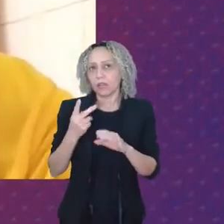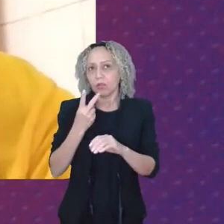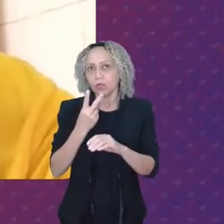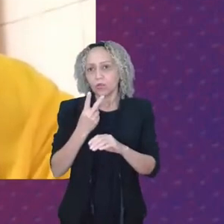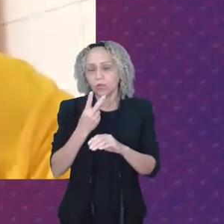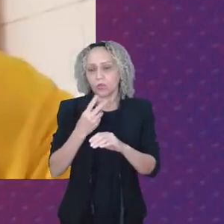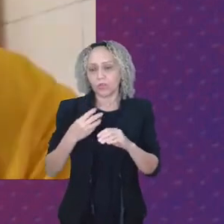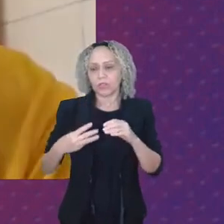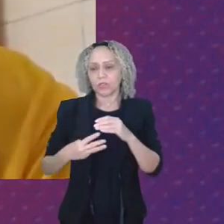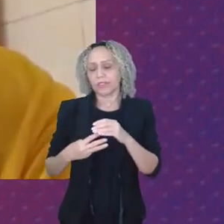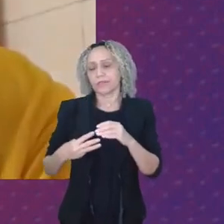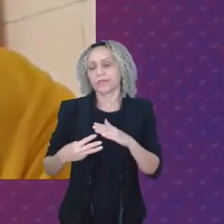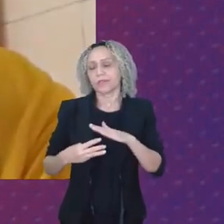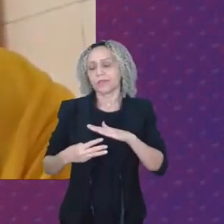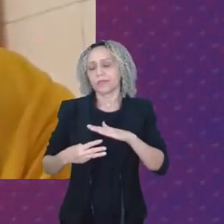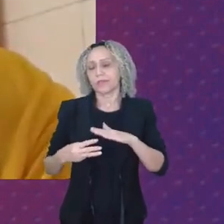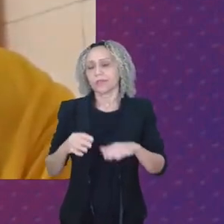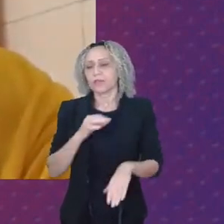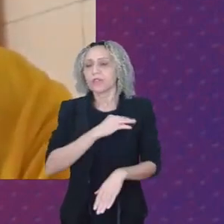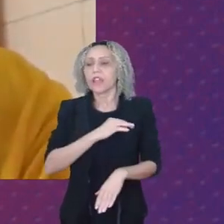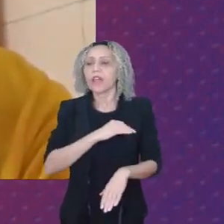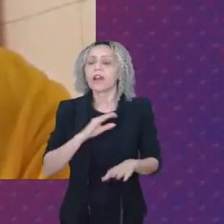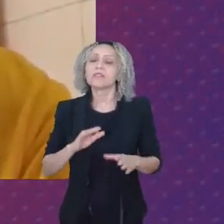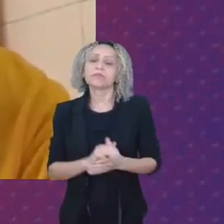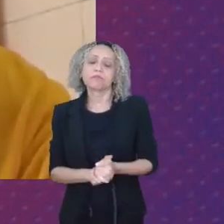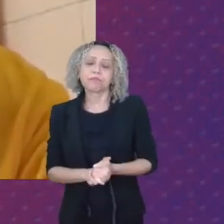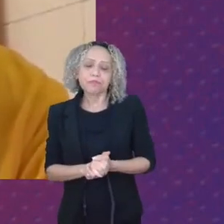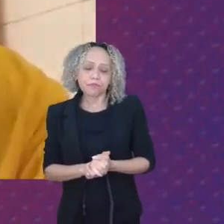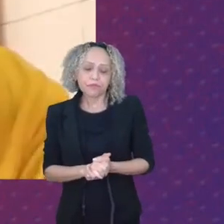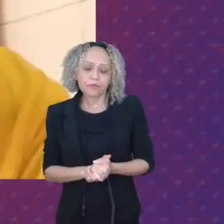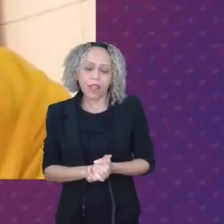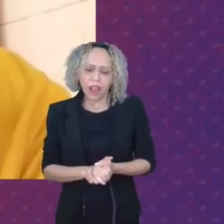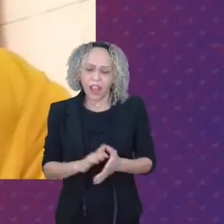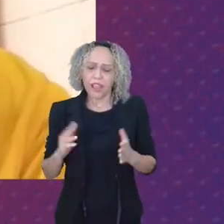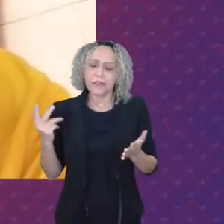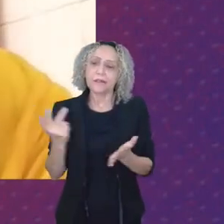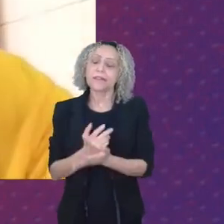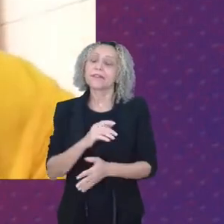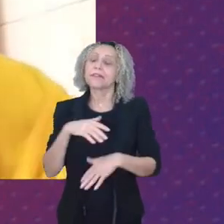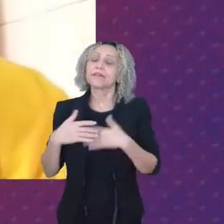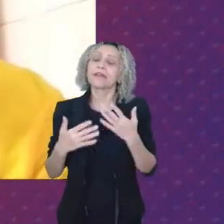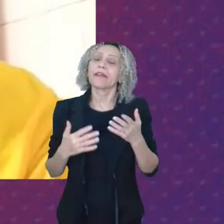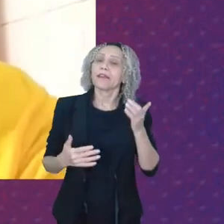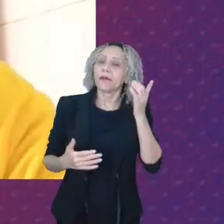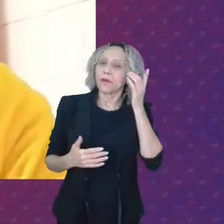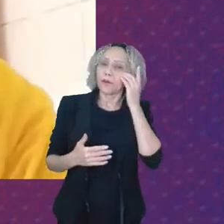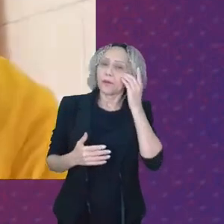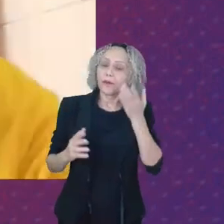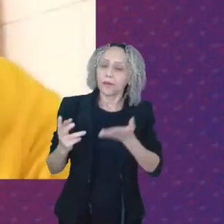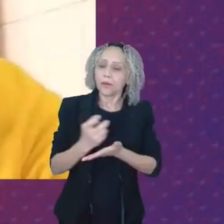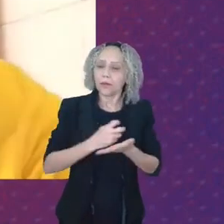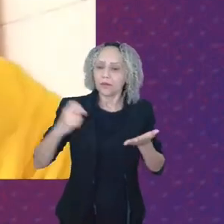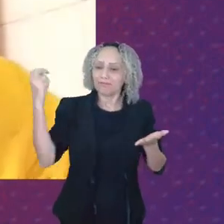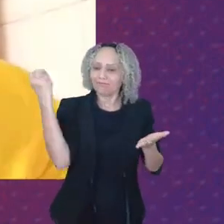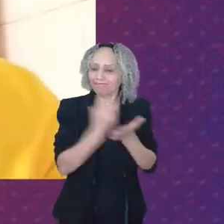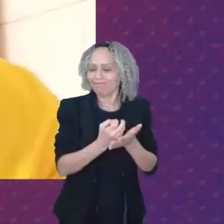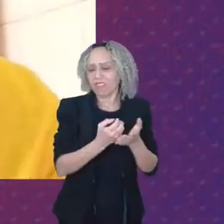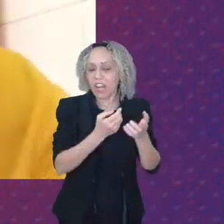Dilma sofreu, que foi um golpe não só no partido nem na presidenta, foi um golpe no povo